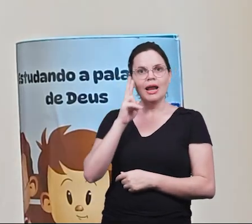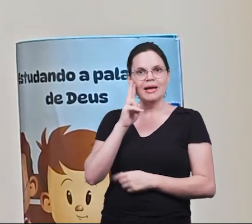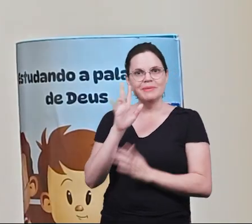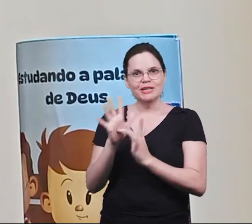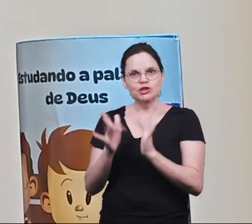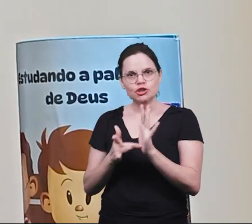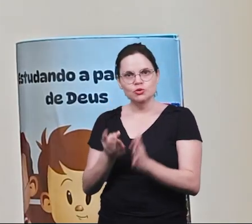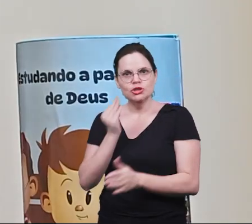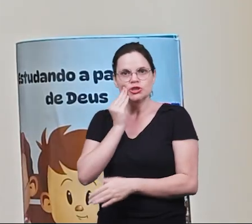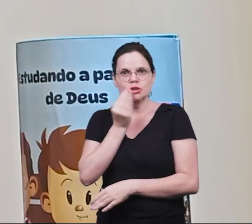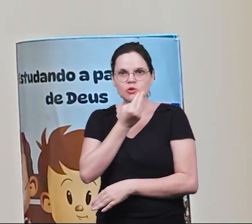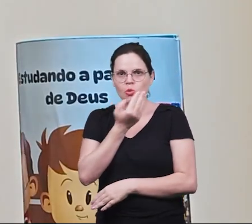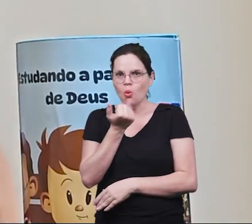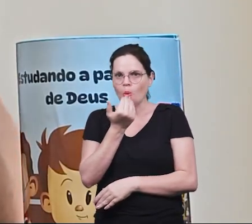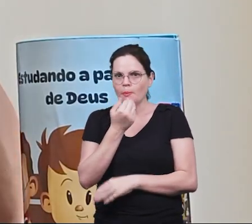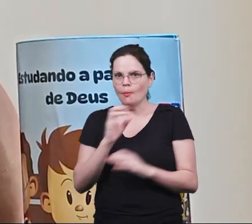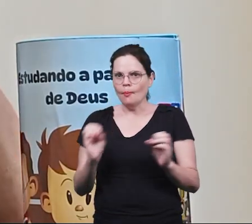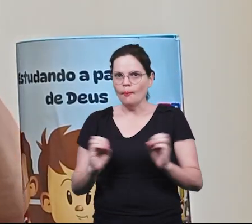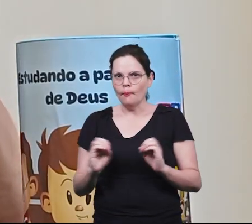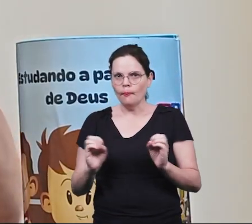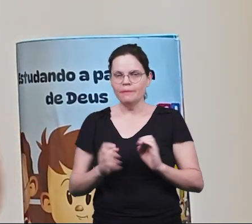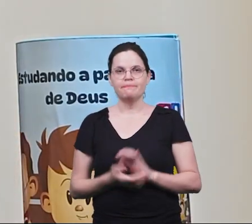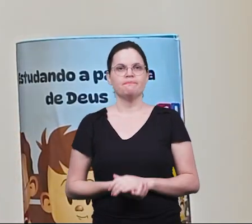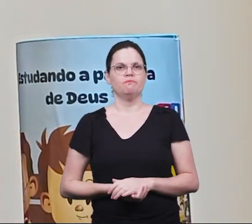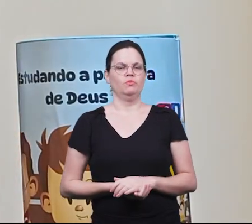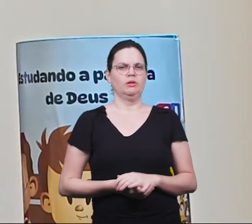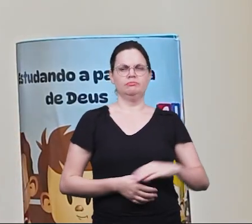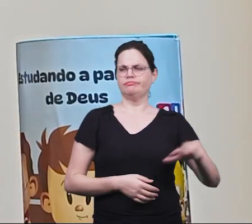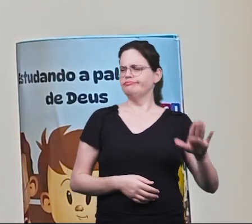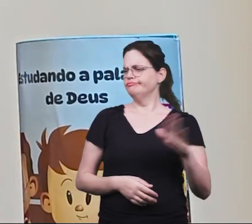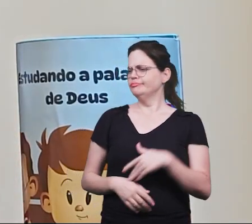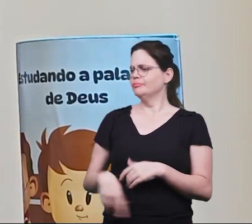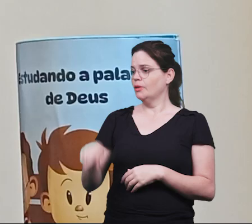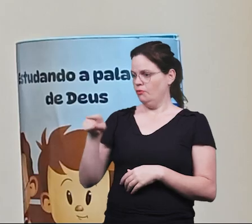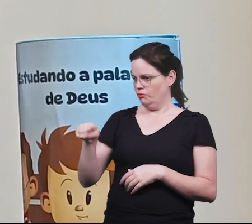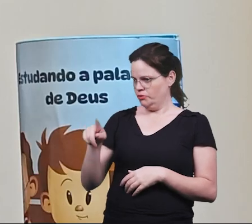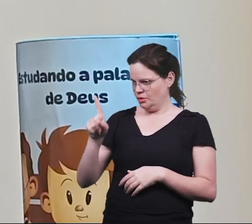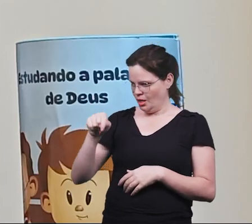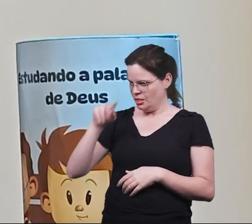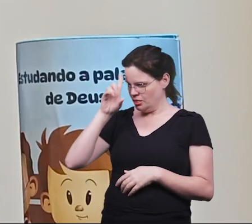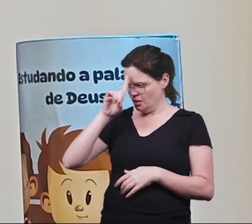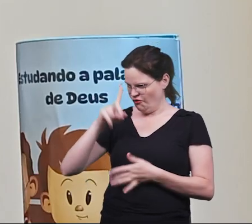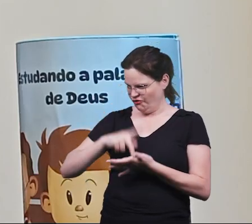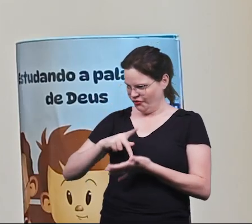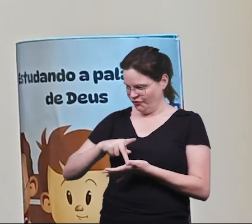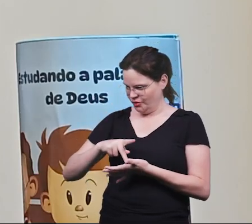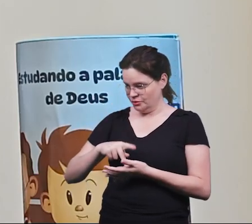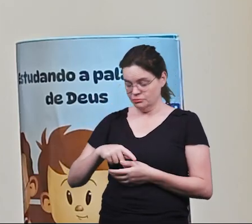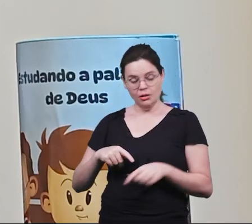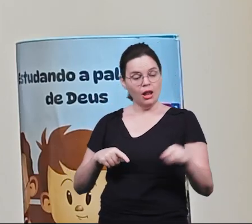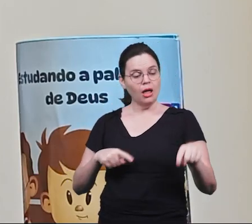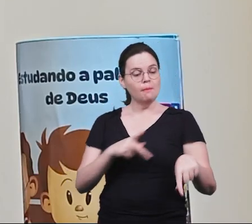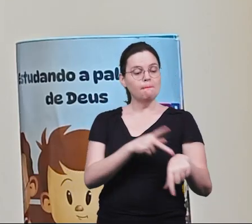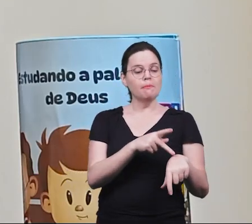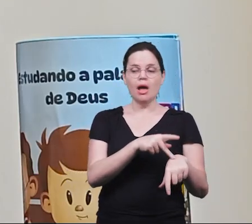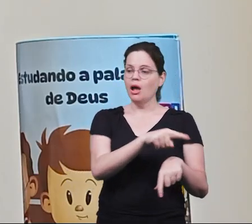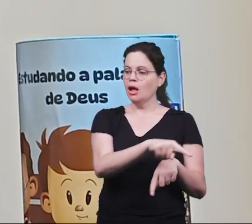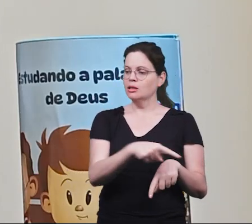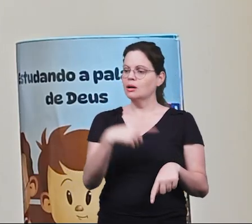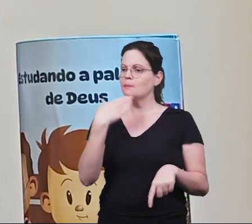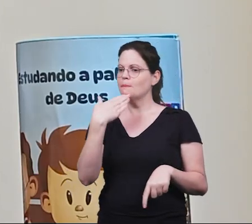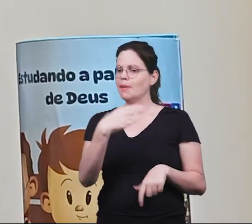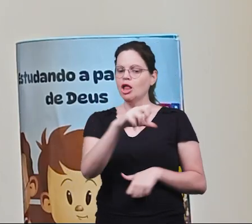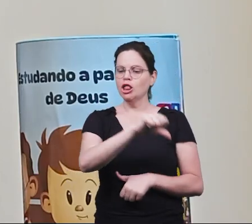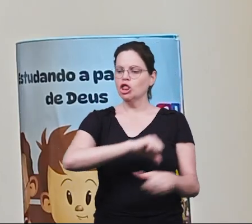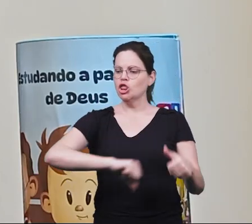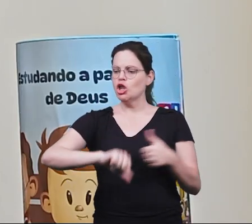estava em jejum. Então o inimigo se apresenta e fala: olha, se você é Deus, transforma, a pedra